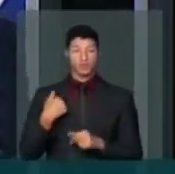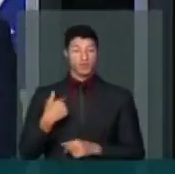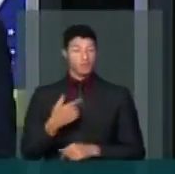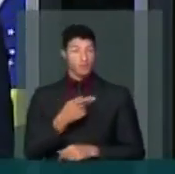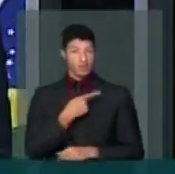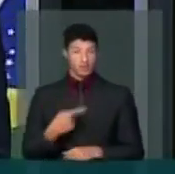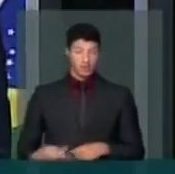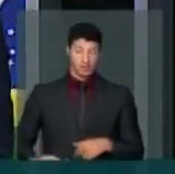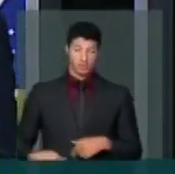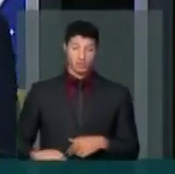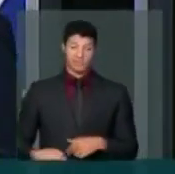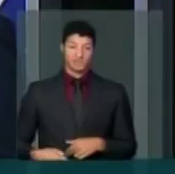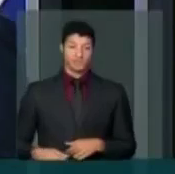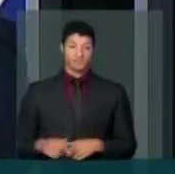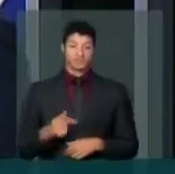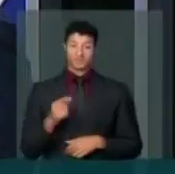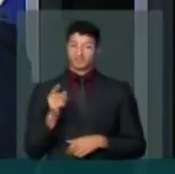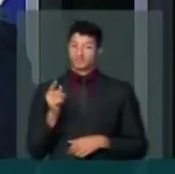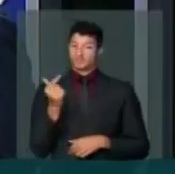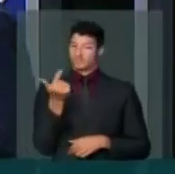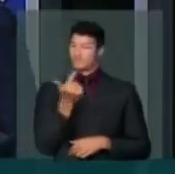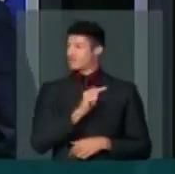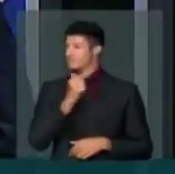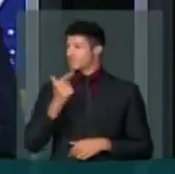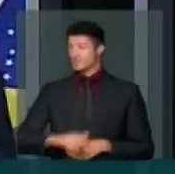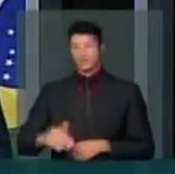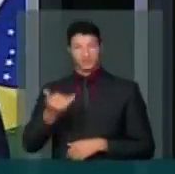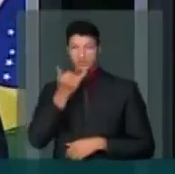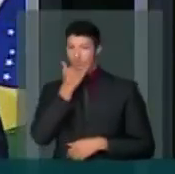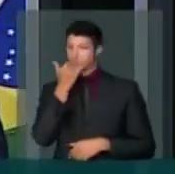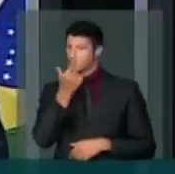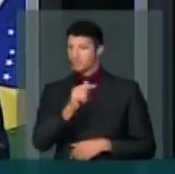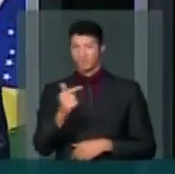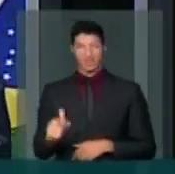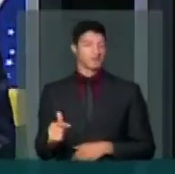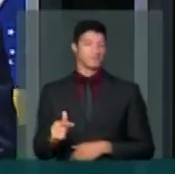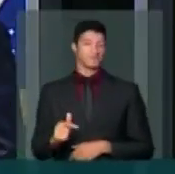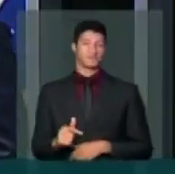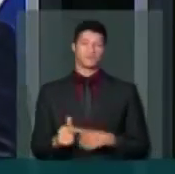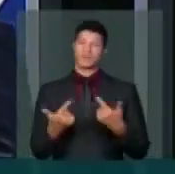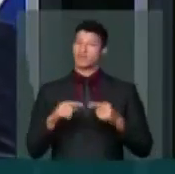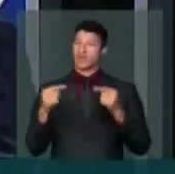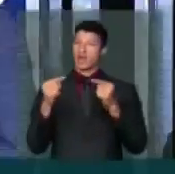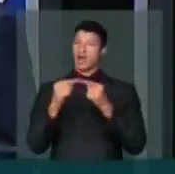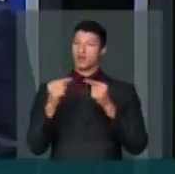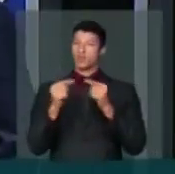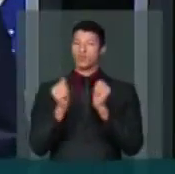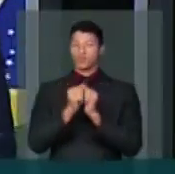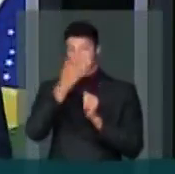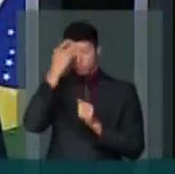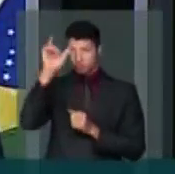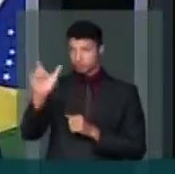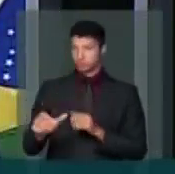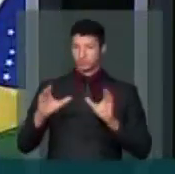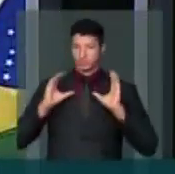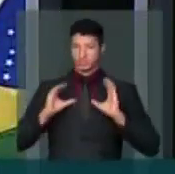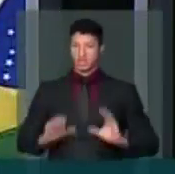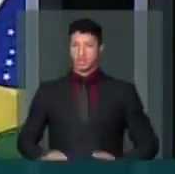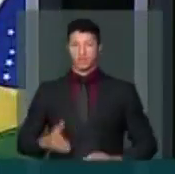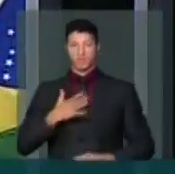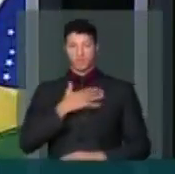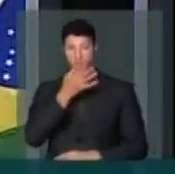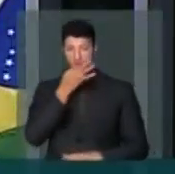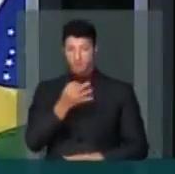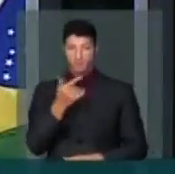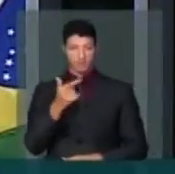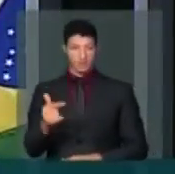querido presidente, não tem desculpa, não tem acordo com esse cidadão, na minha